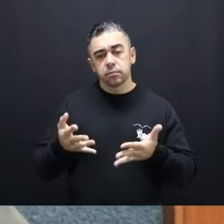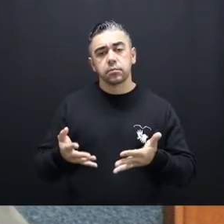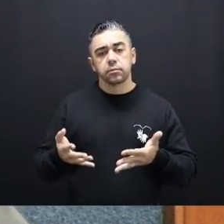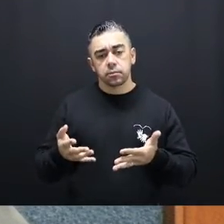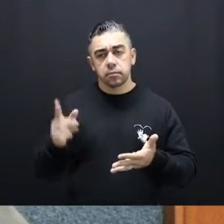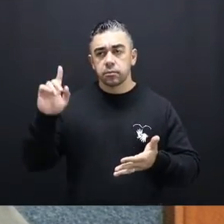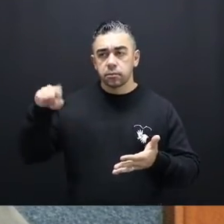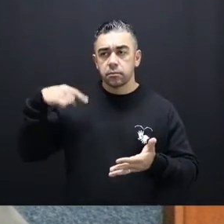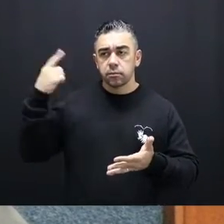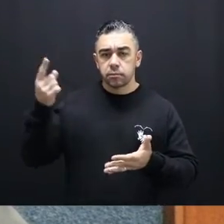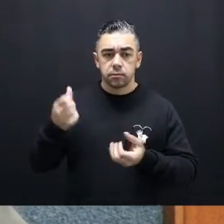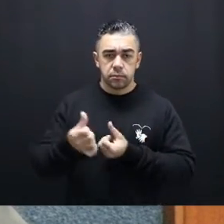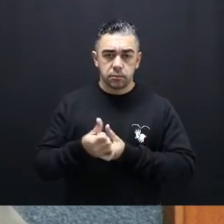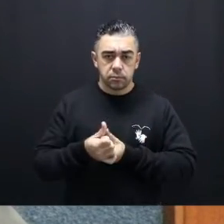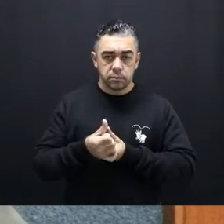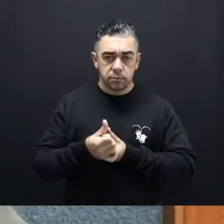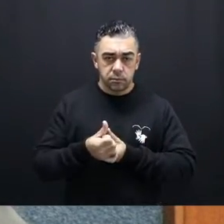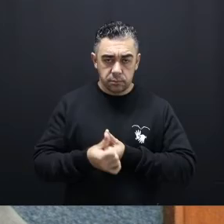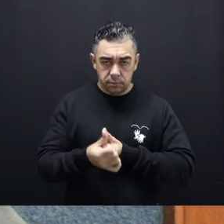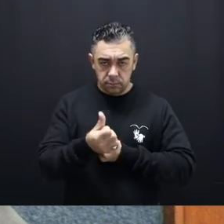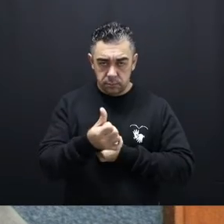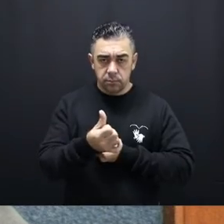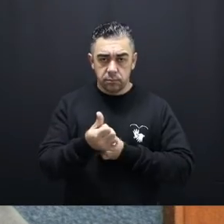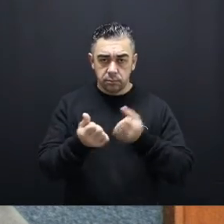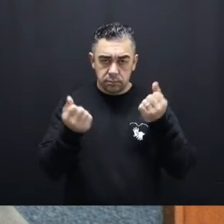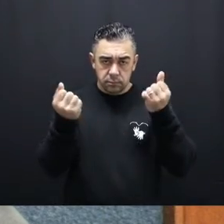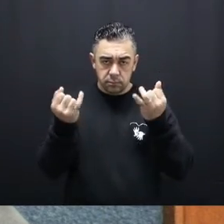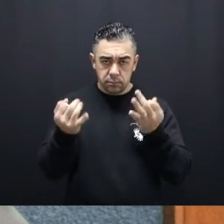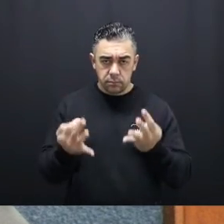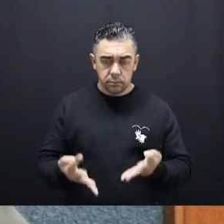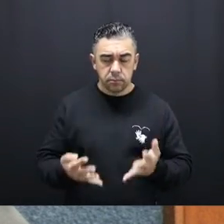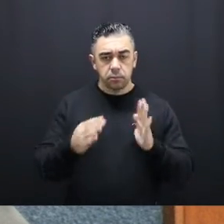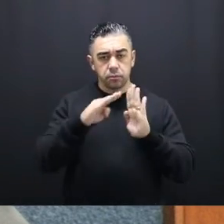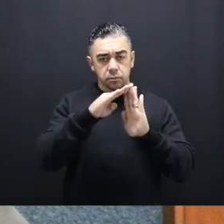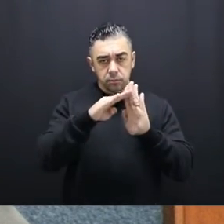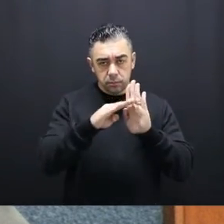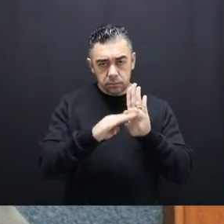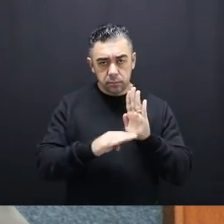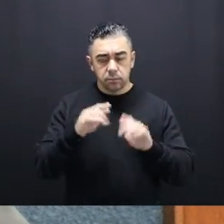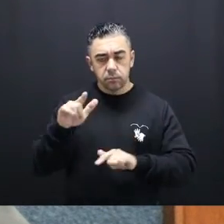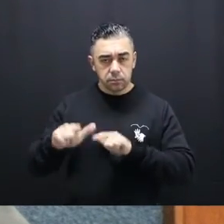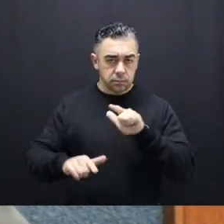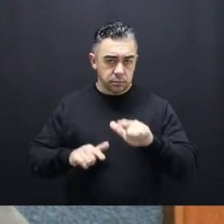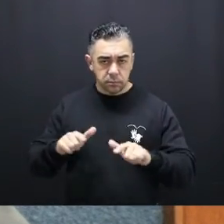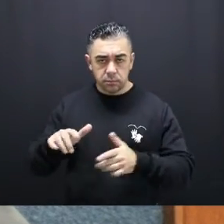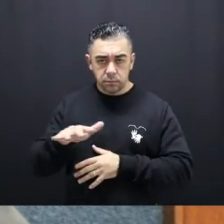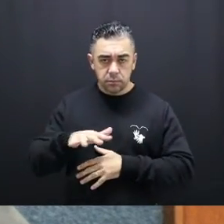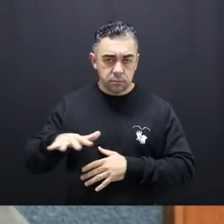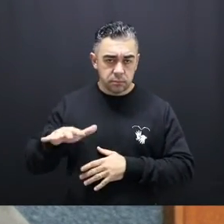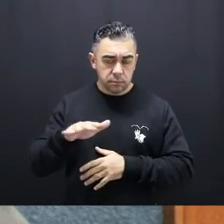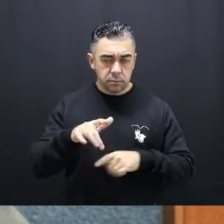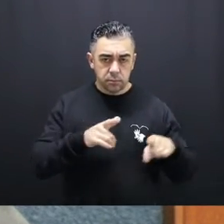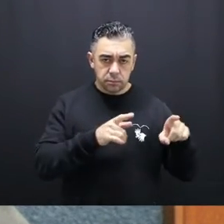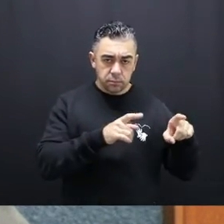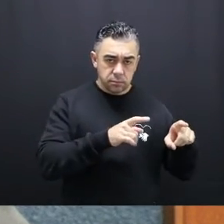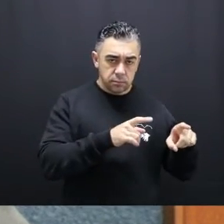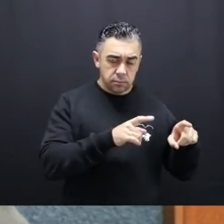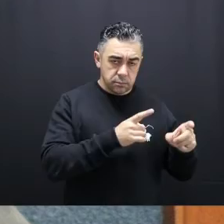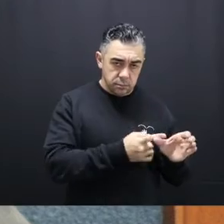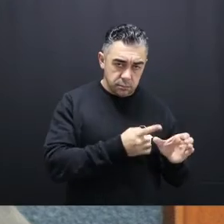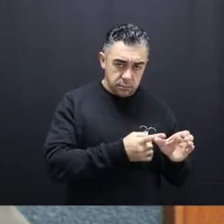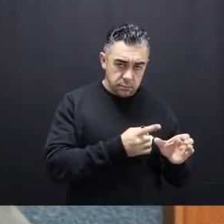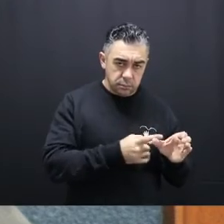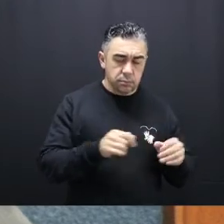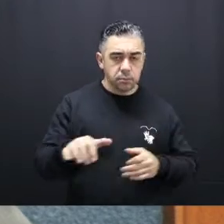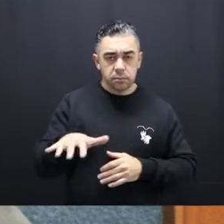prestação de contas no final do semestre se Deus permitir e esse trabalho que Estão realizando área urbana e na área rural